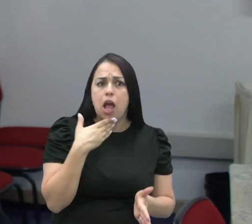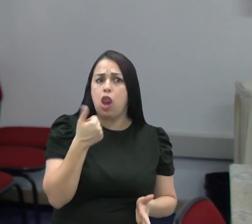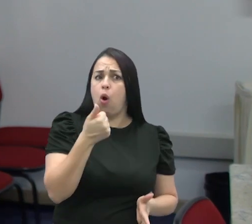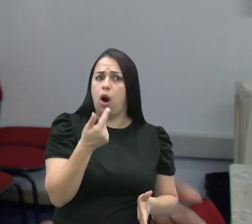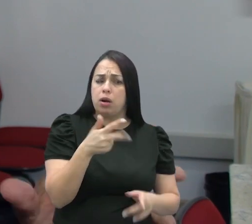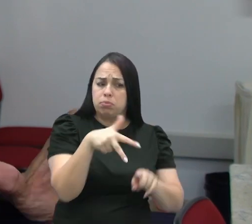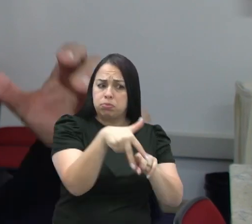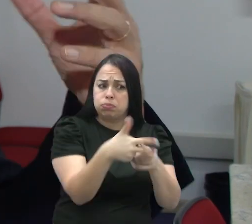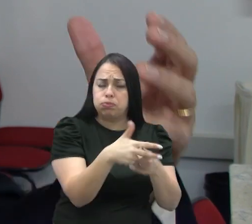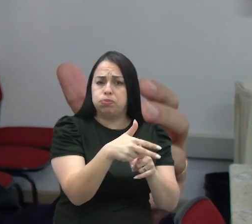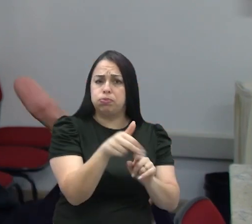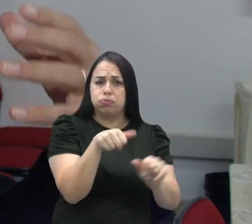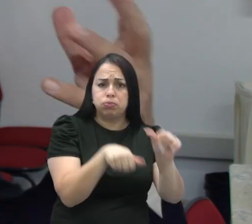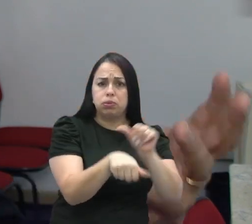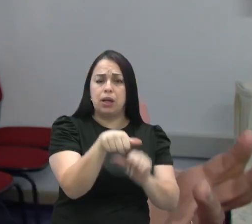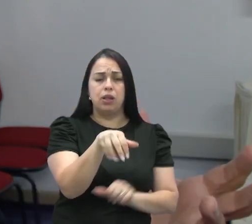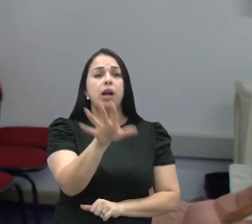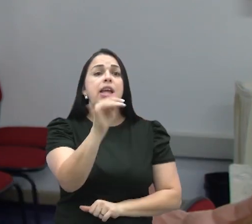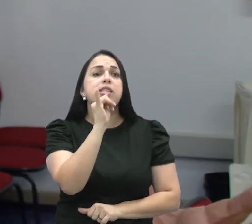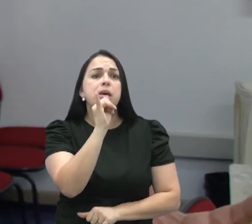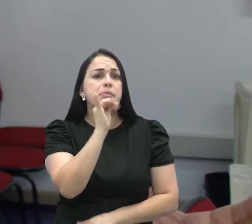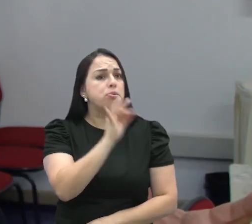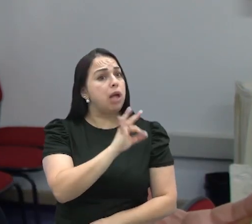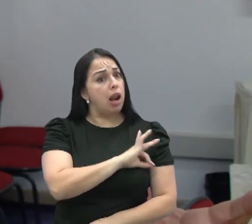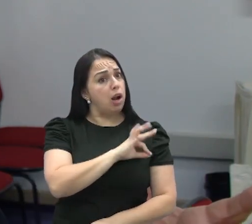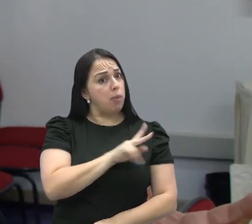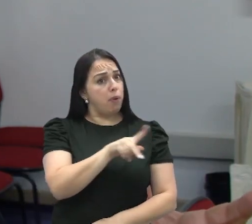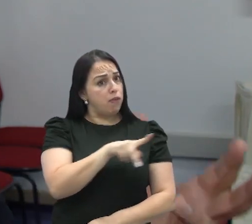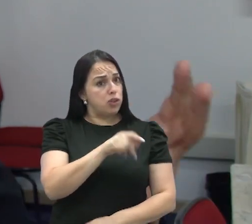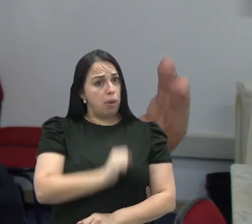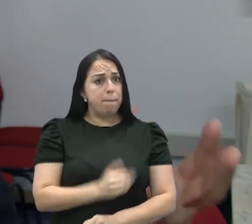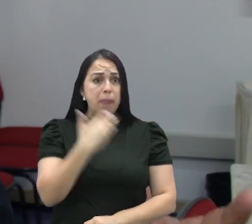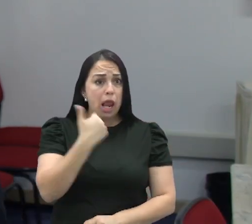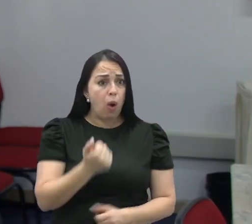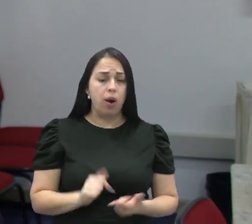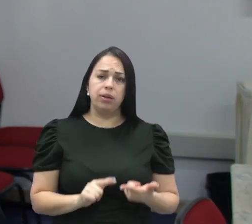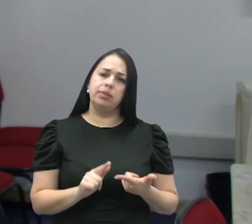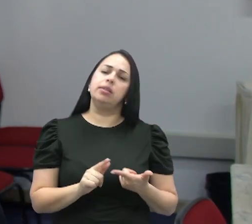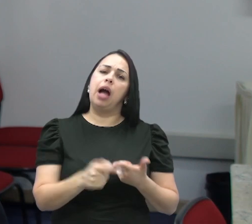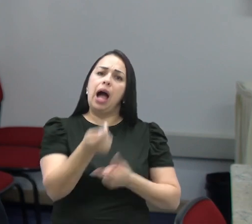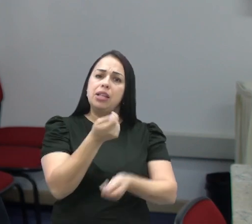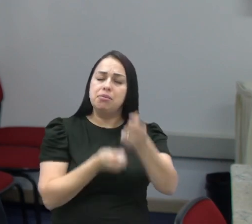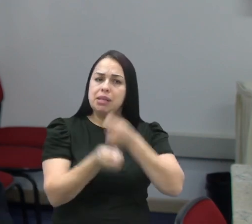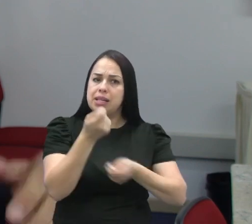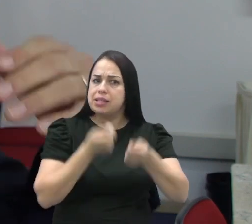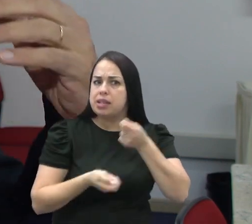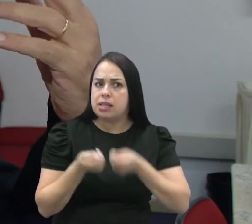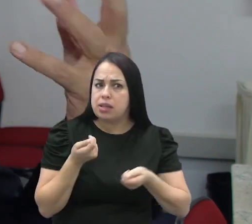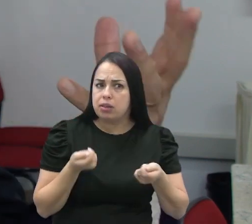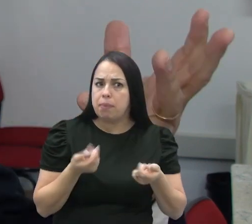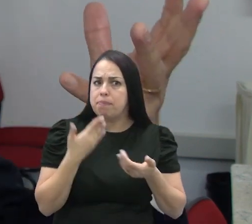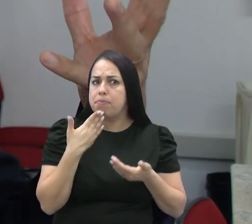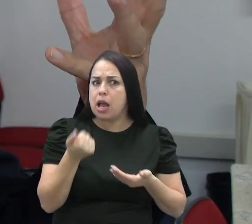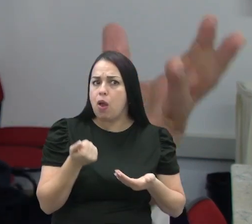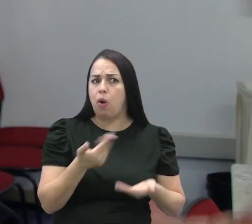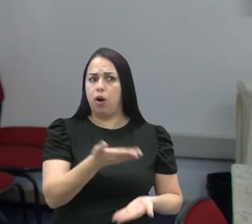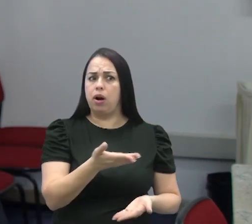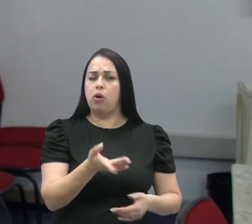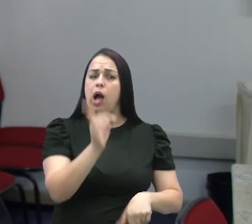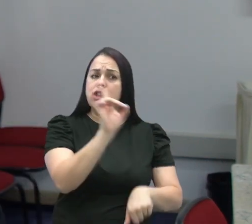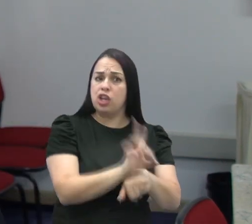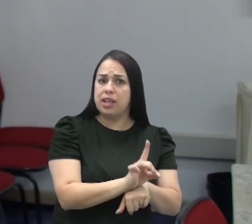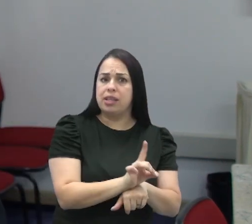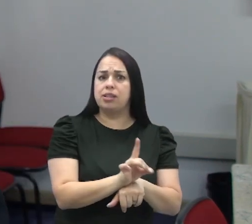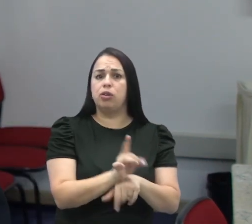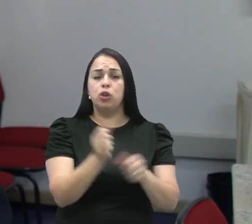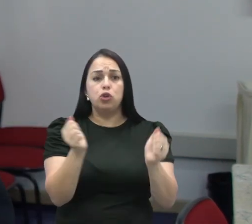existem, trabalhando e superando as suas dificuldades, melhorando o salário dos professores, administrando melhor a questão